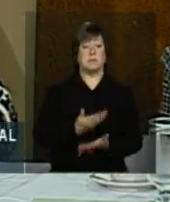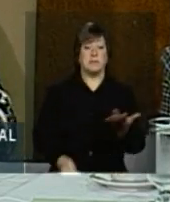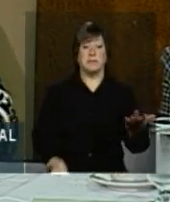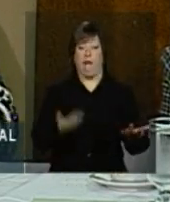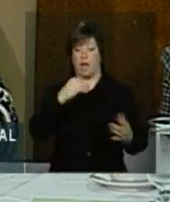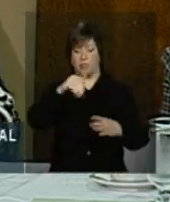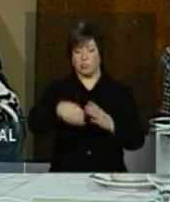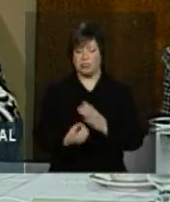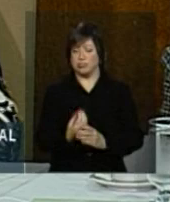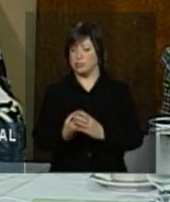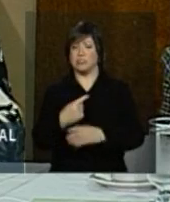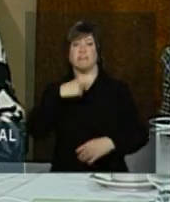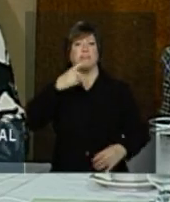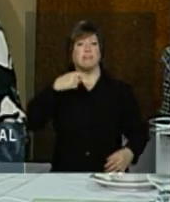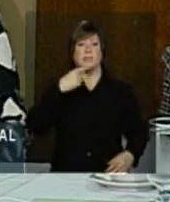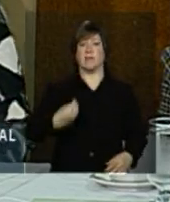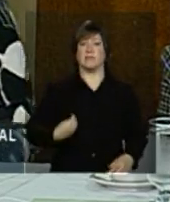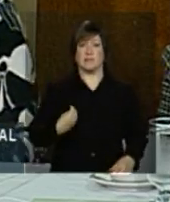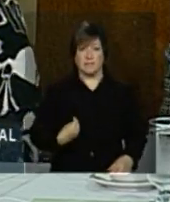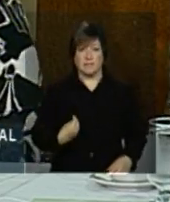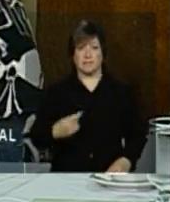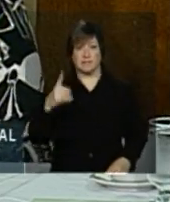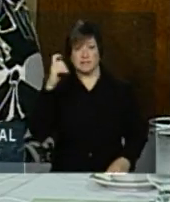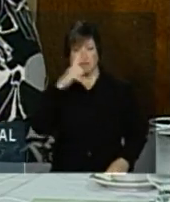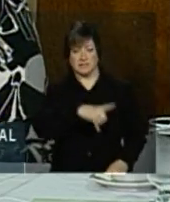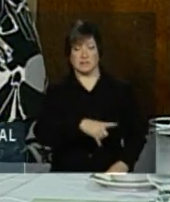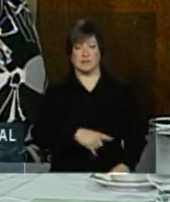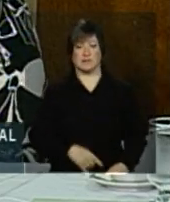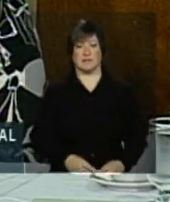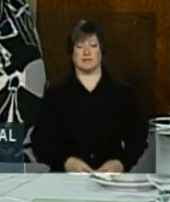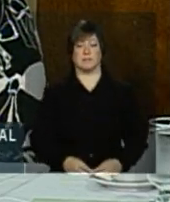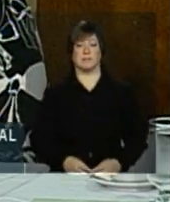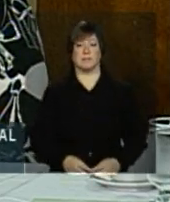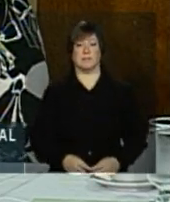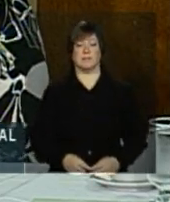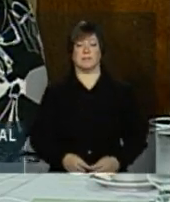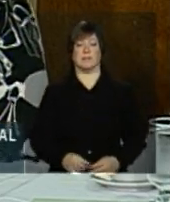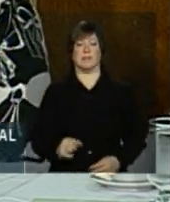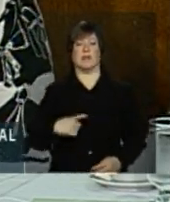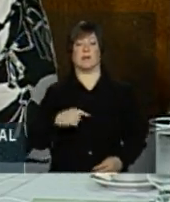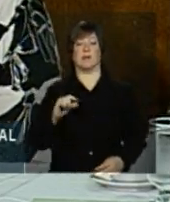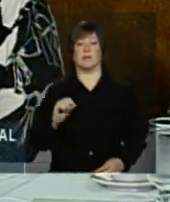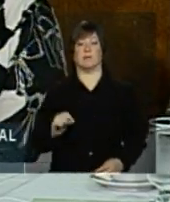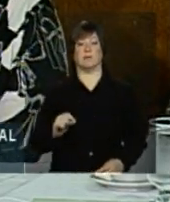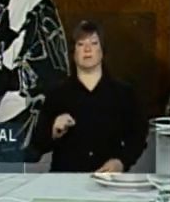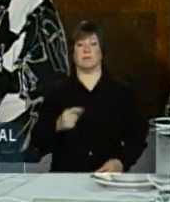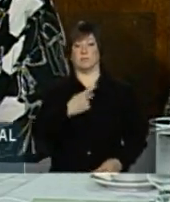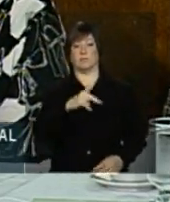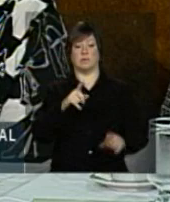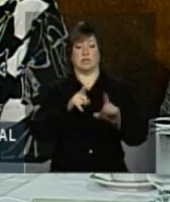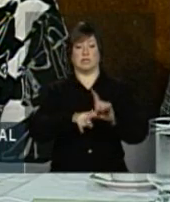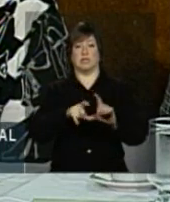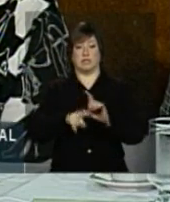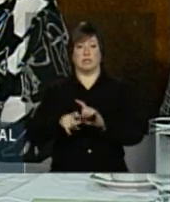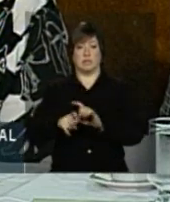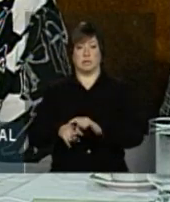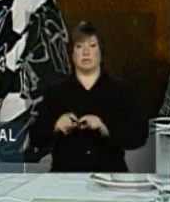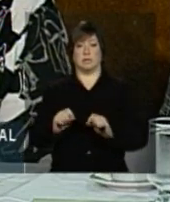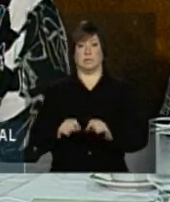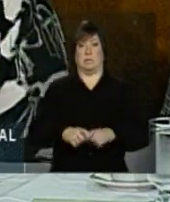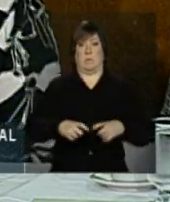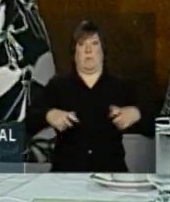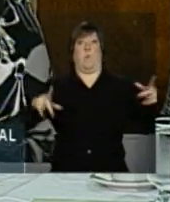roçado sobre né conseguir viabilizar não não não ter suas dívidas ampliadas no no no como